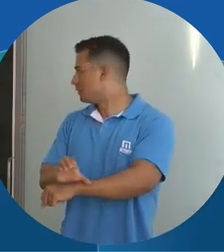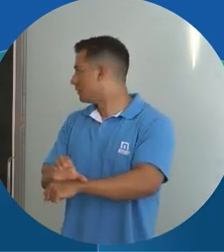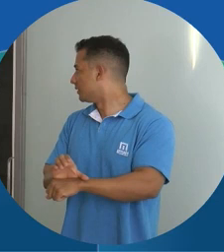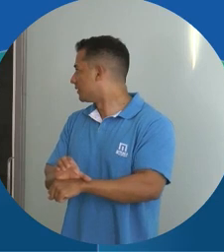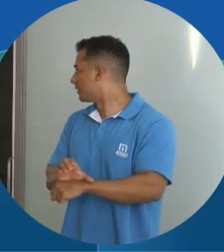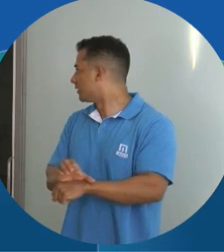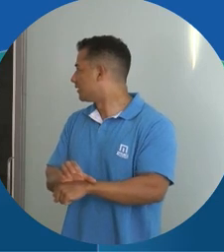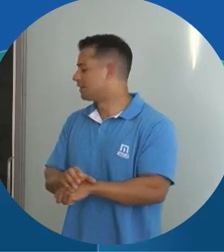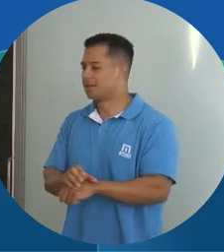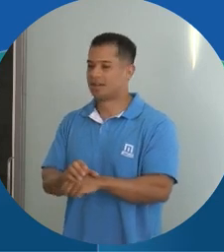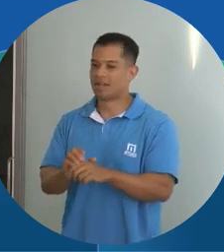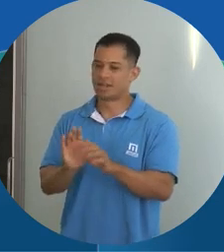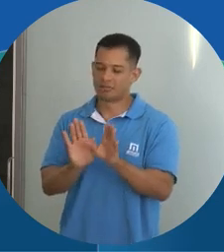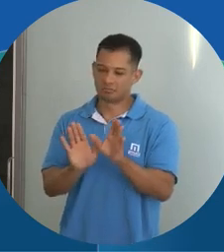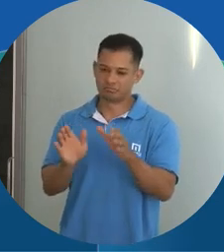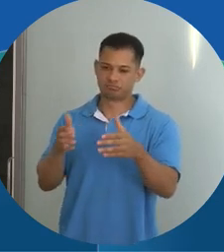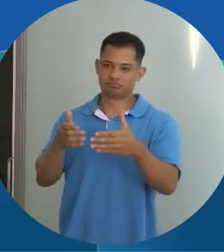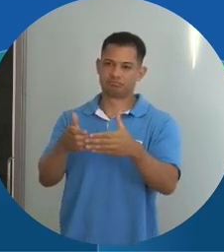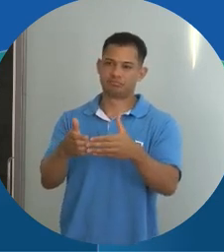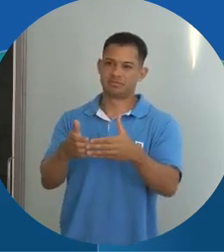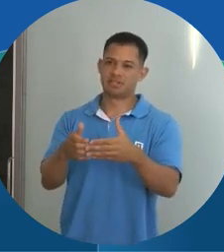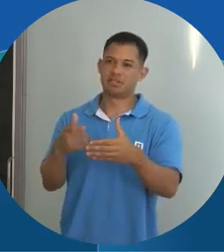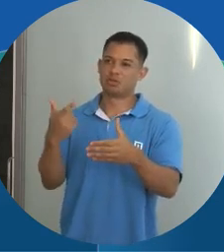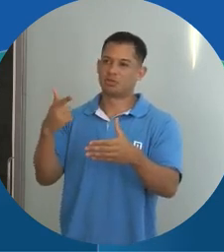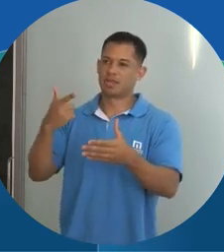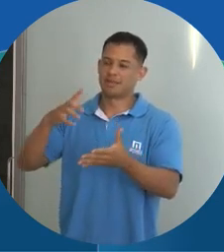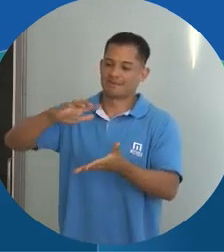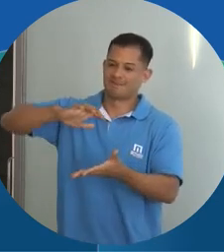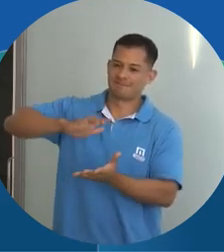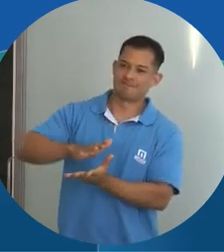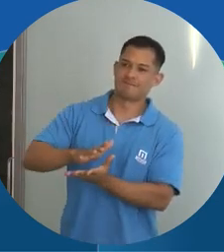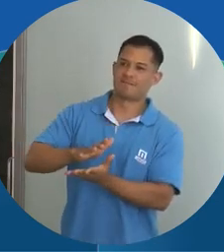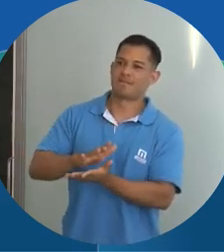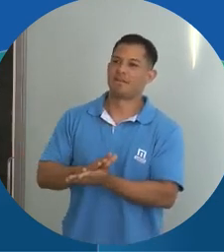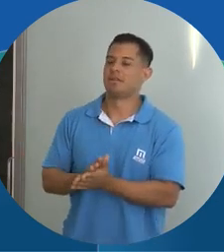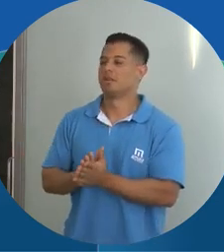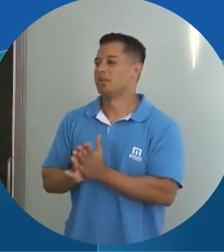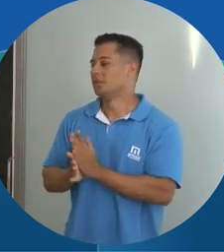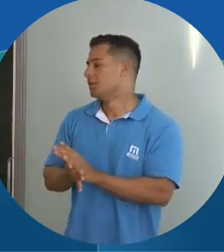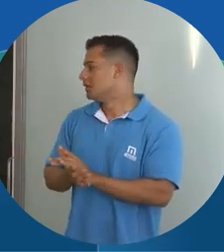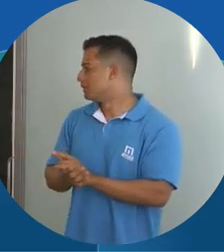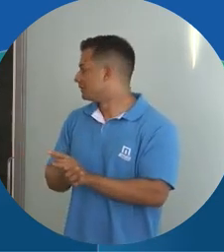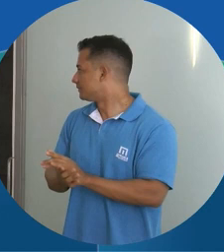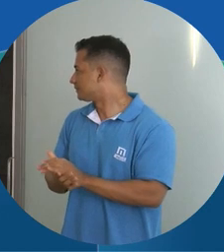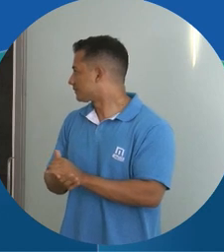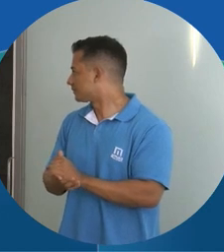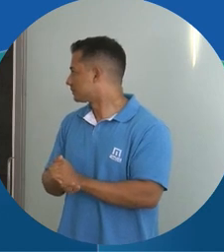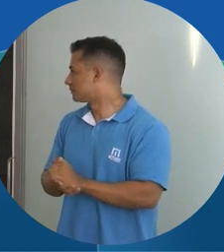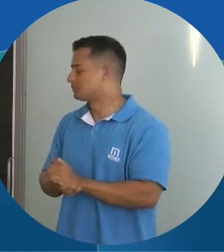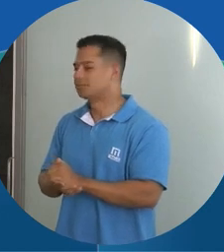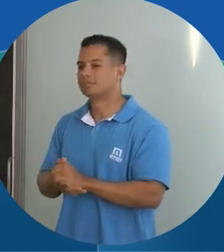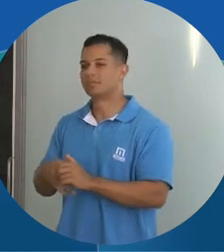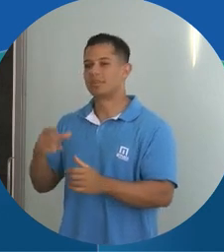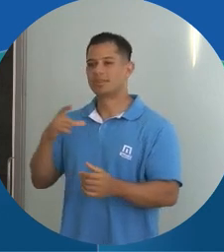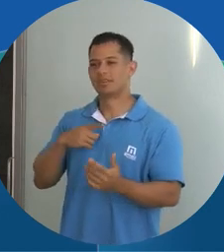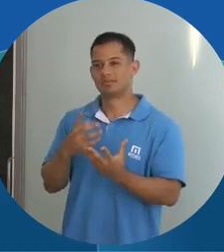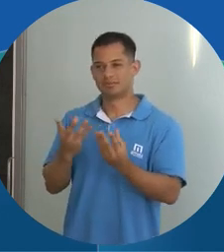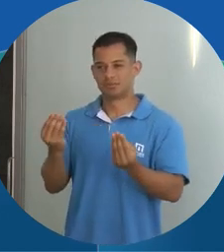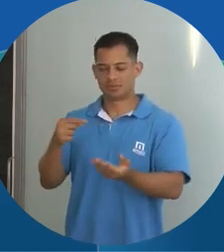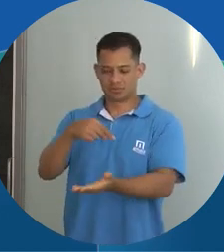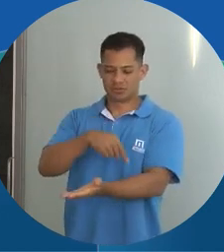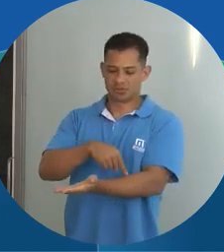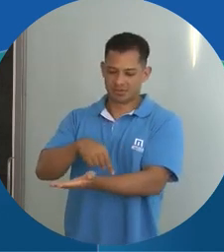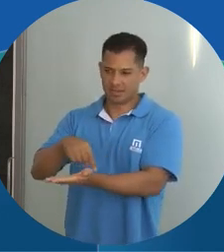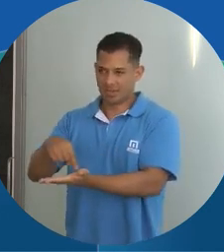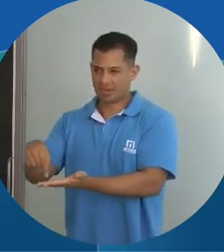ficar confinado aqui e não sofrer o esmagamento. Então, nesse caso, a gente observa, né, a quantidade de estacas e um espaçamento